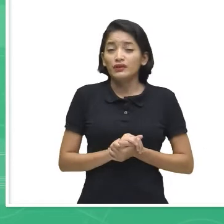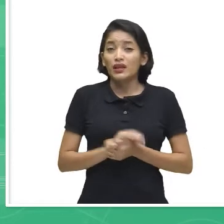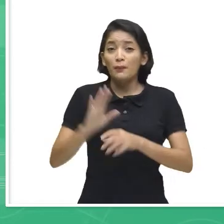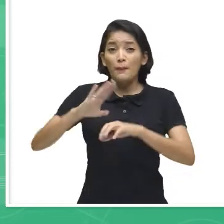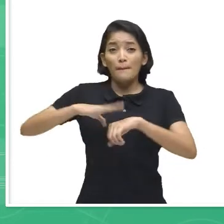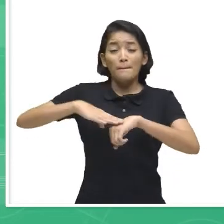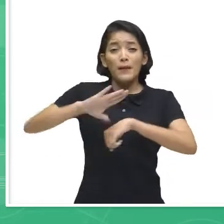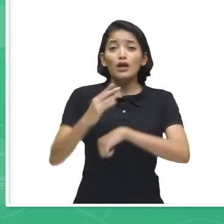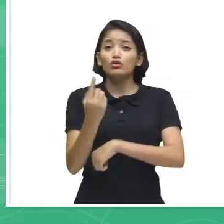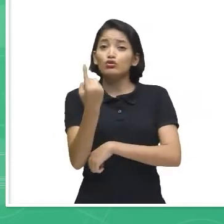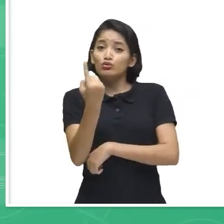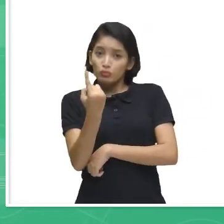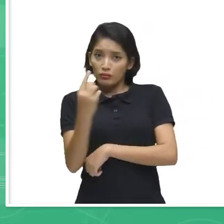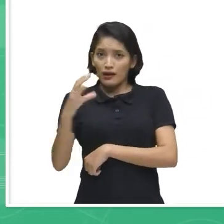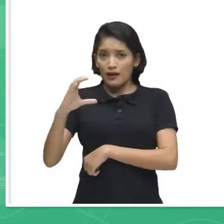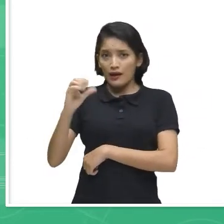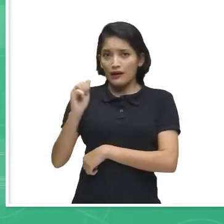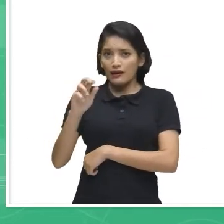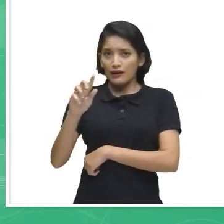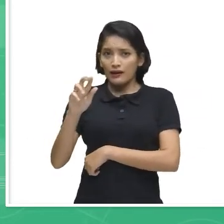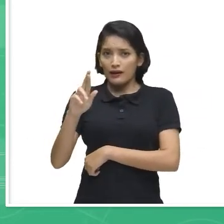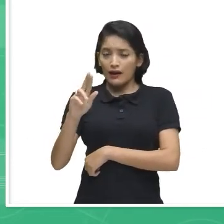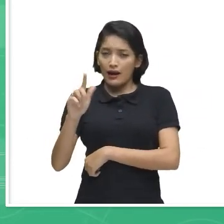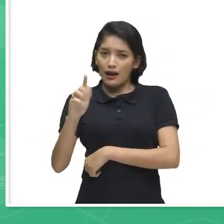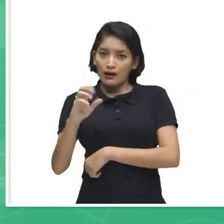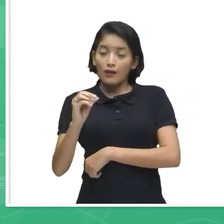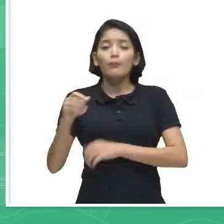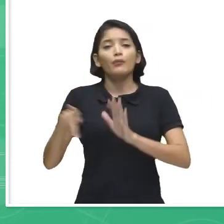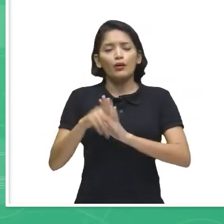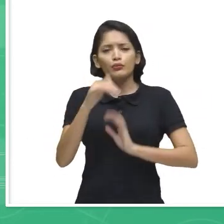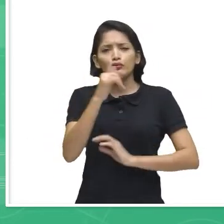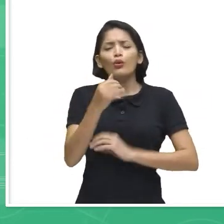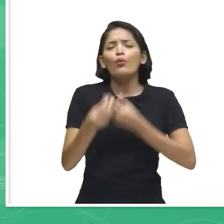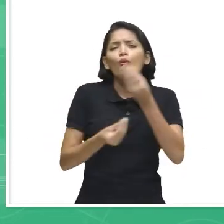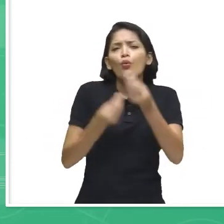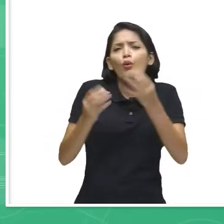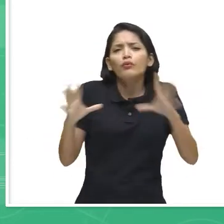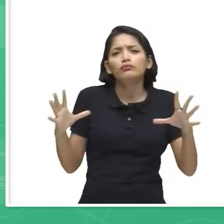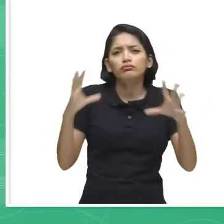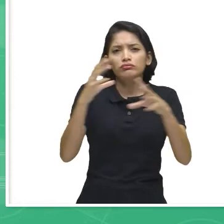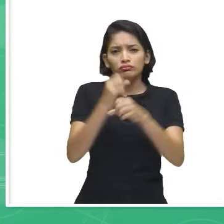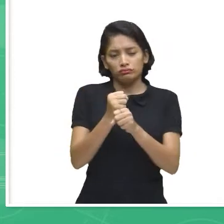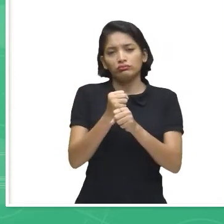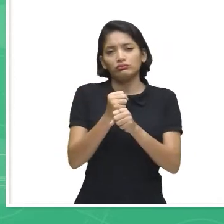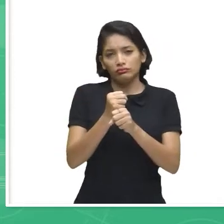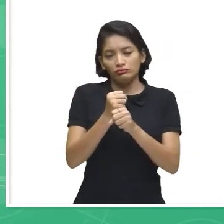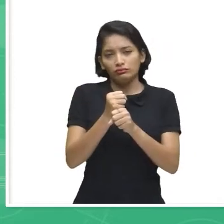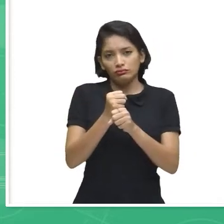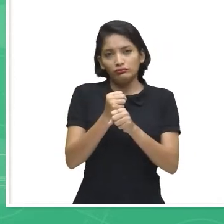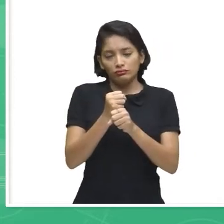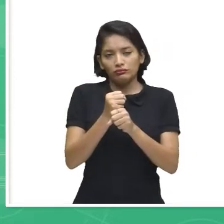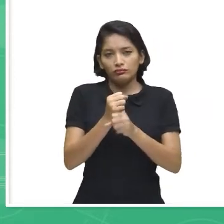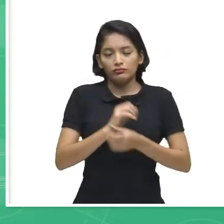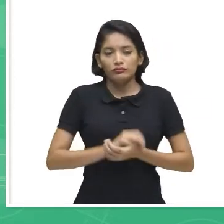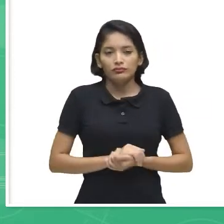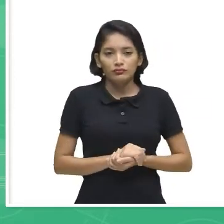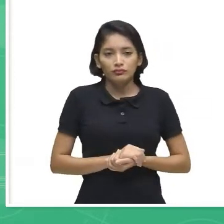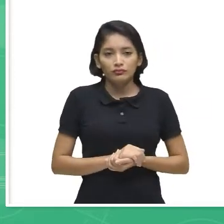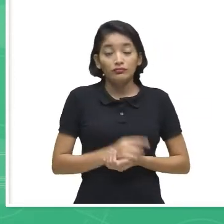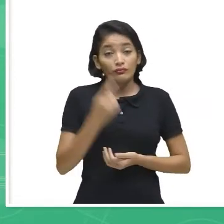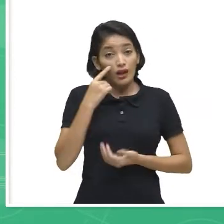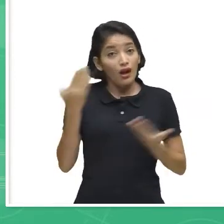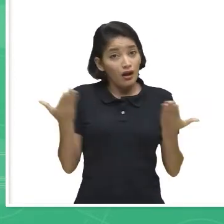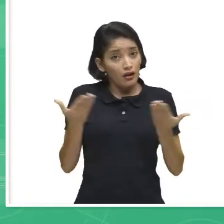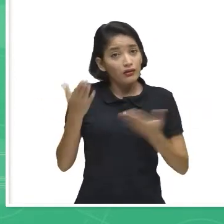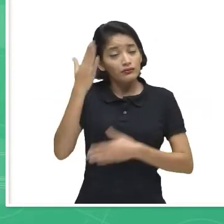carga geradora, como é que eu vou calcular o campo, ou como é que eu vou calcular o potencial elétrico? Vamos ver